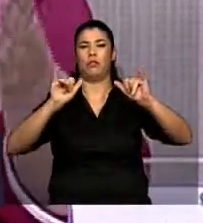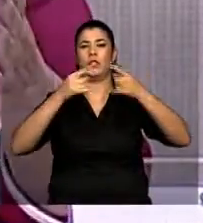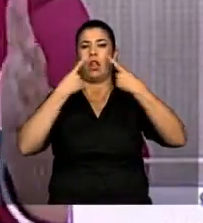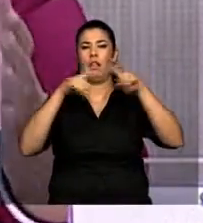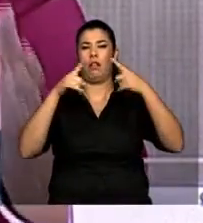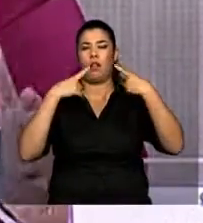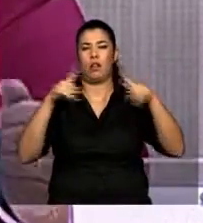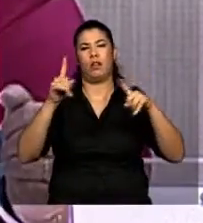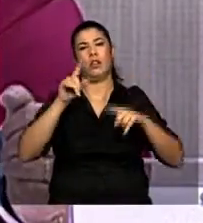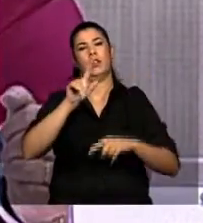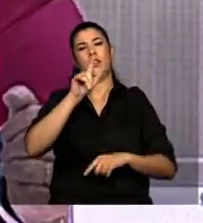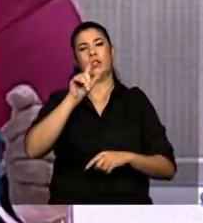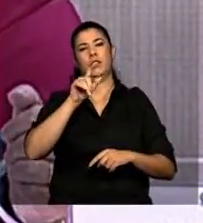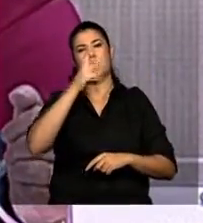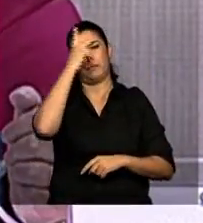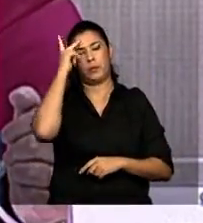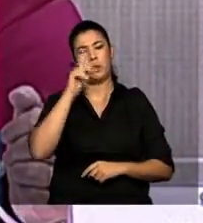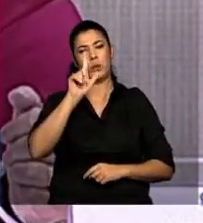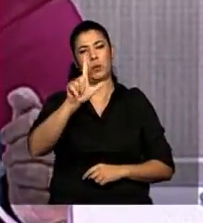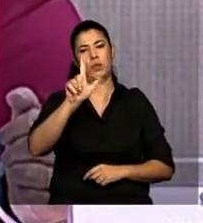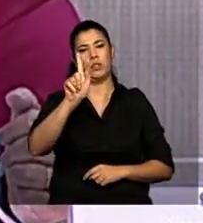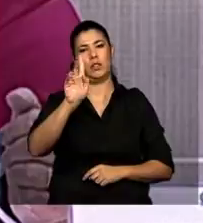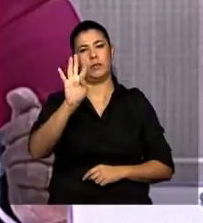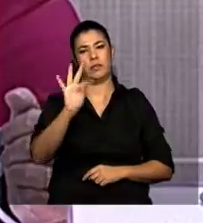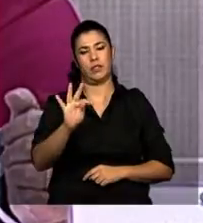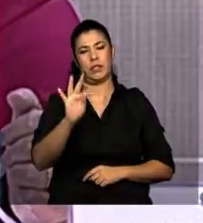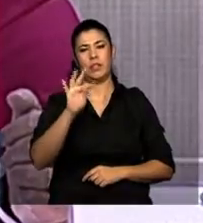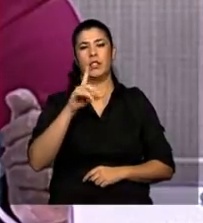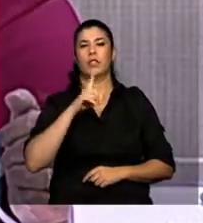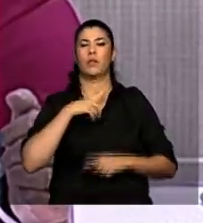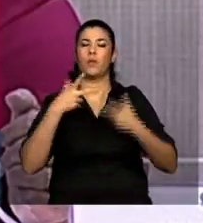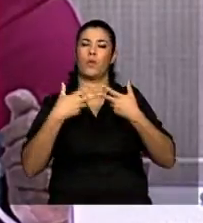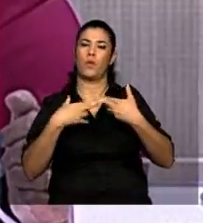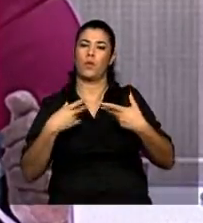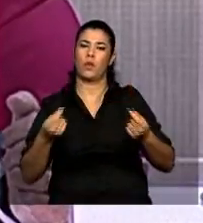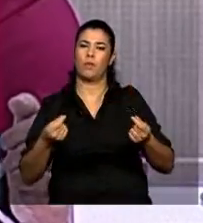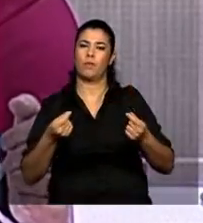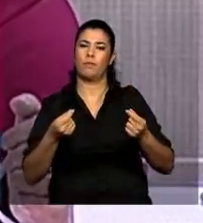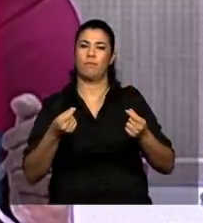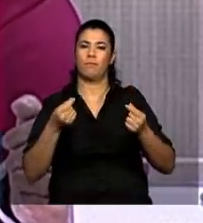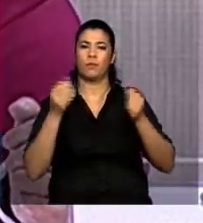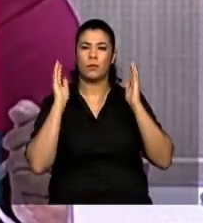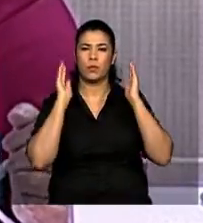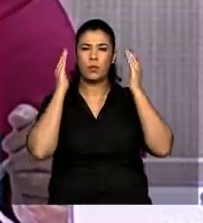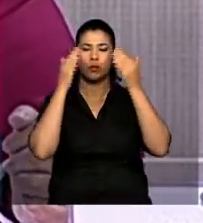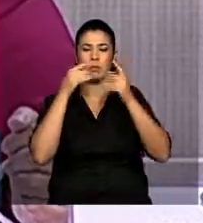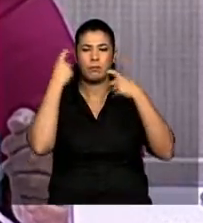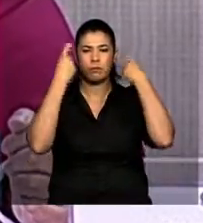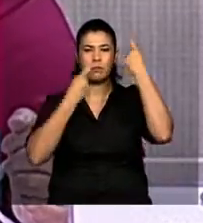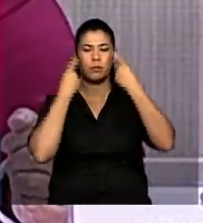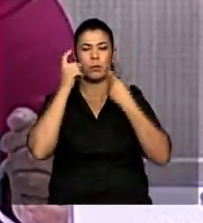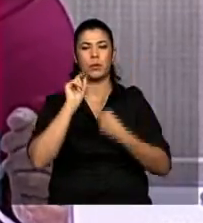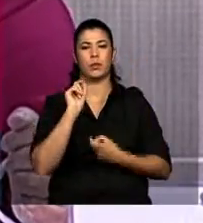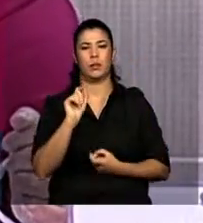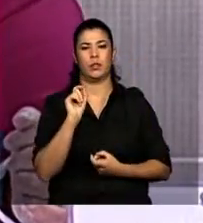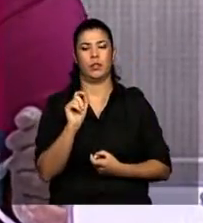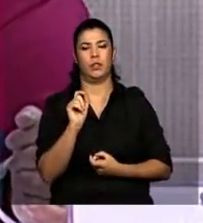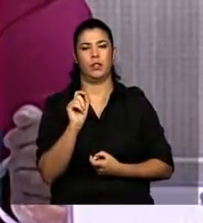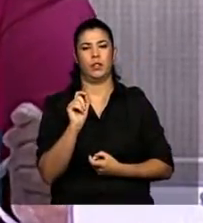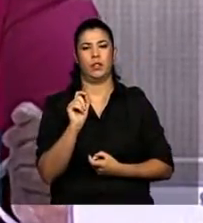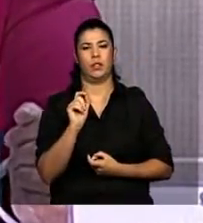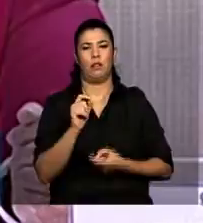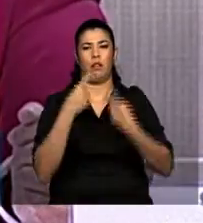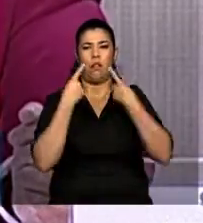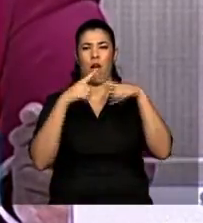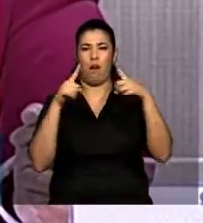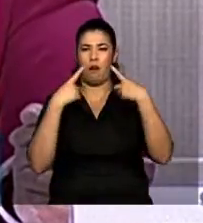da comunidade LGBT. E uma coisa que nos chama muito a atenção é de que as